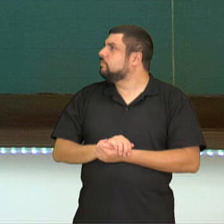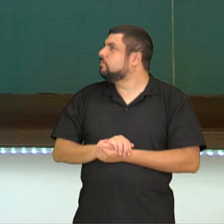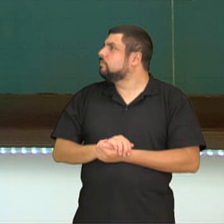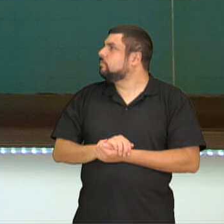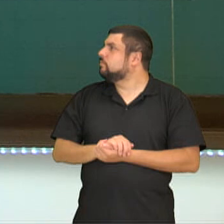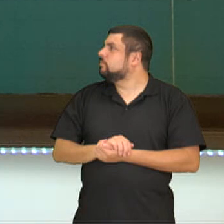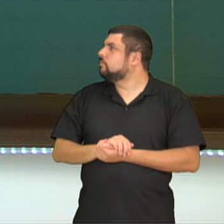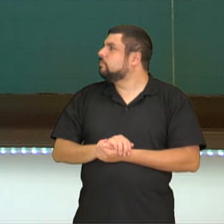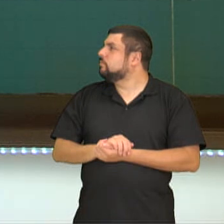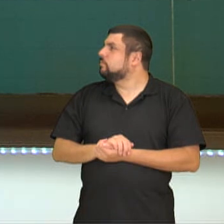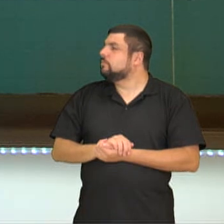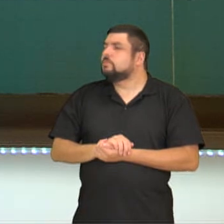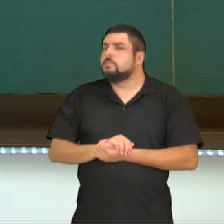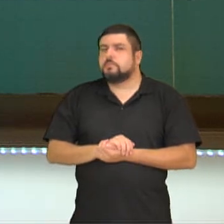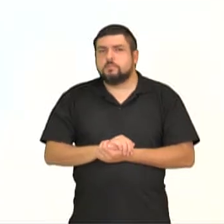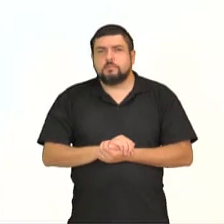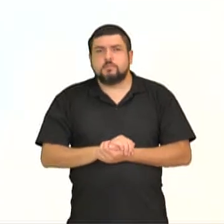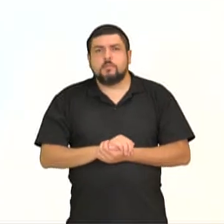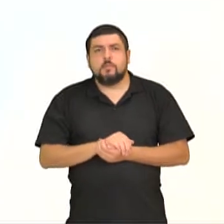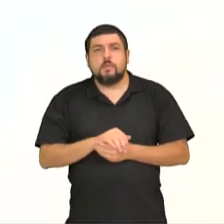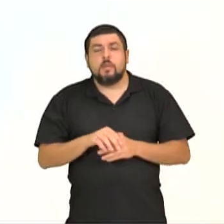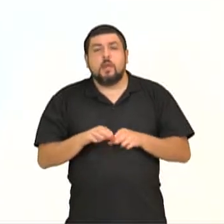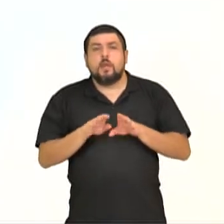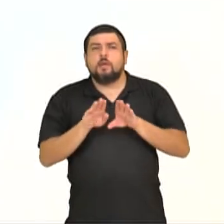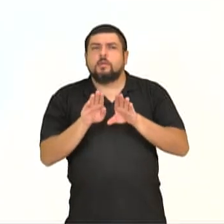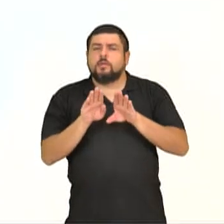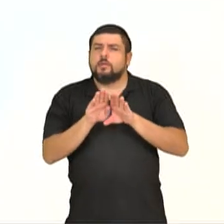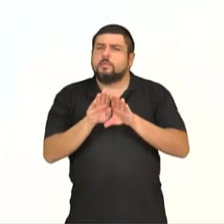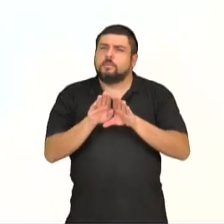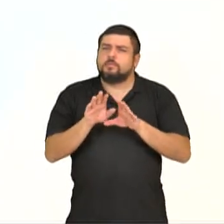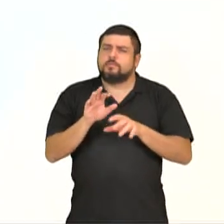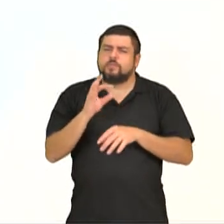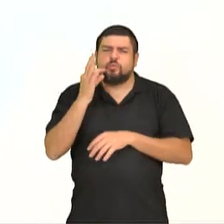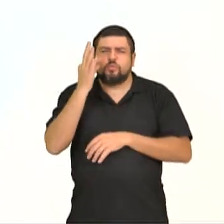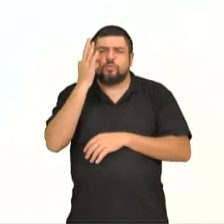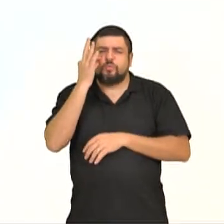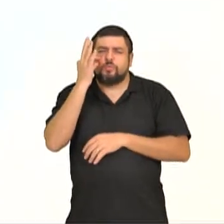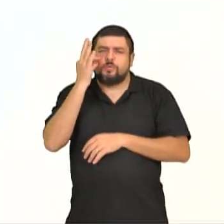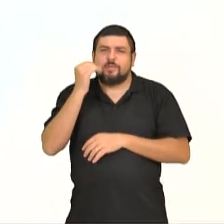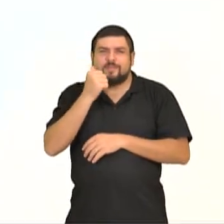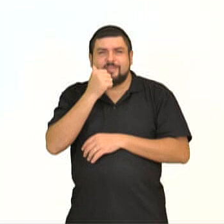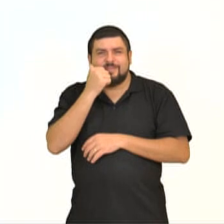jiu-jitsu. E aqui uma fofura, né? Ó, duas menininhas